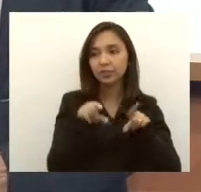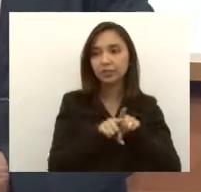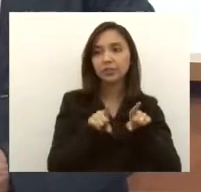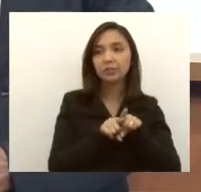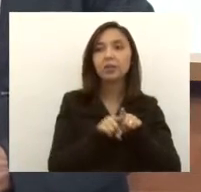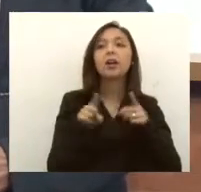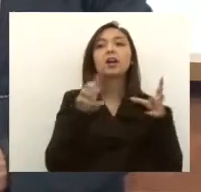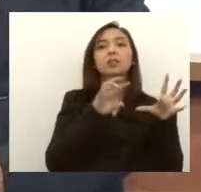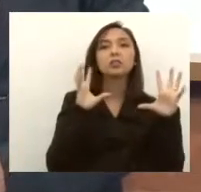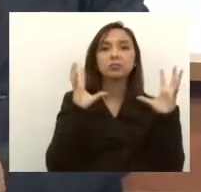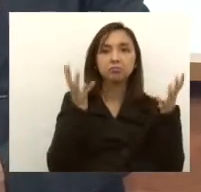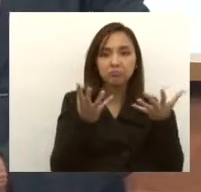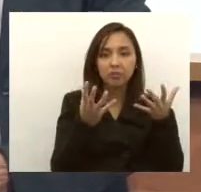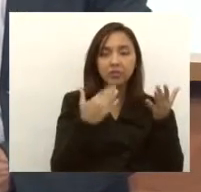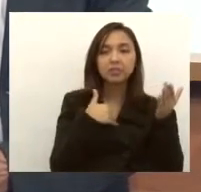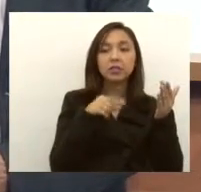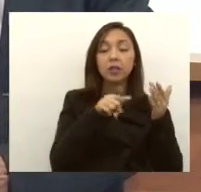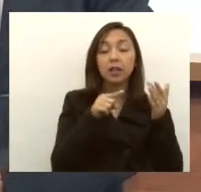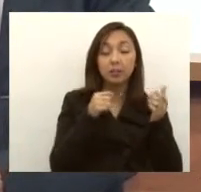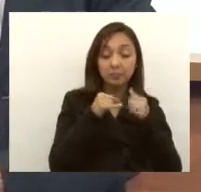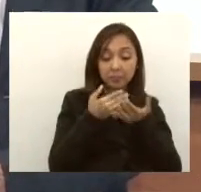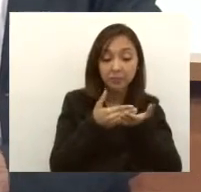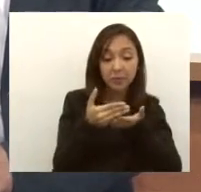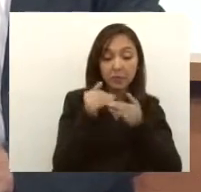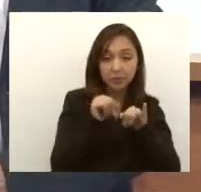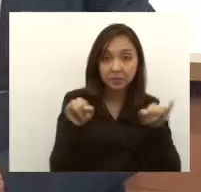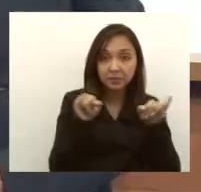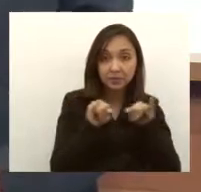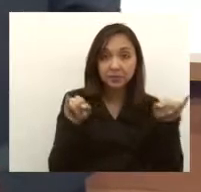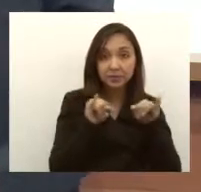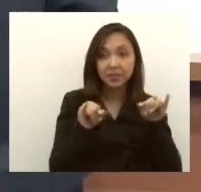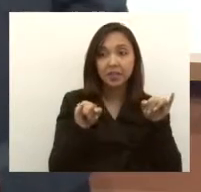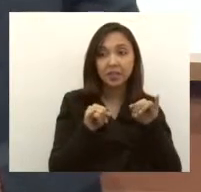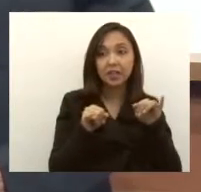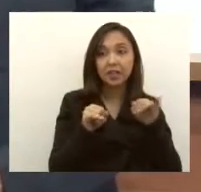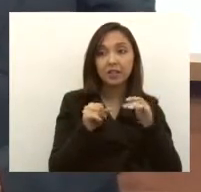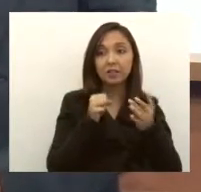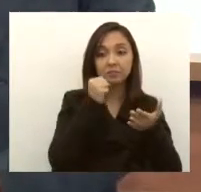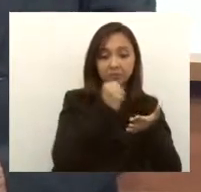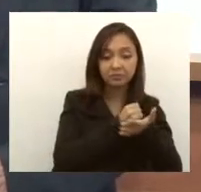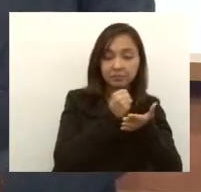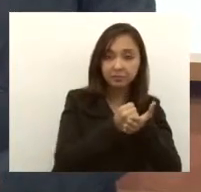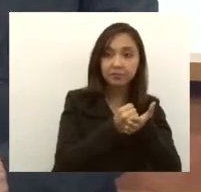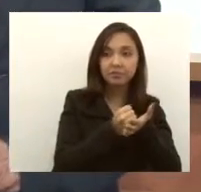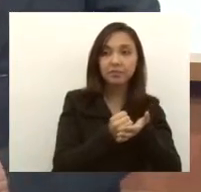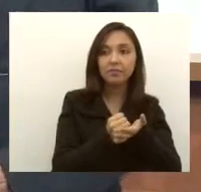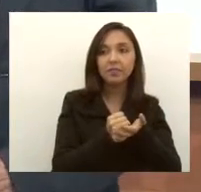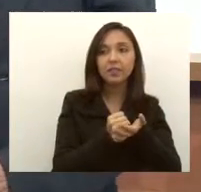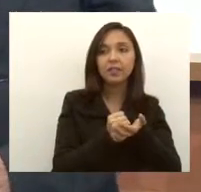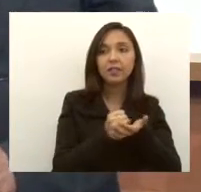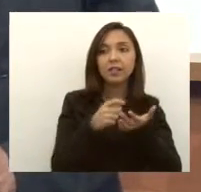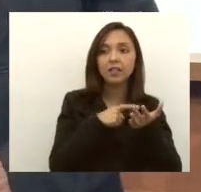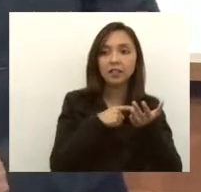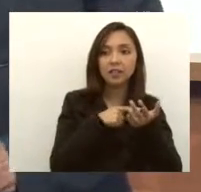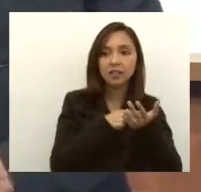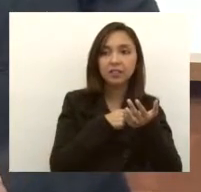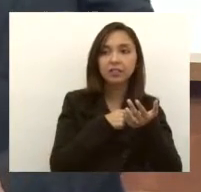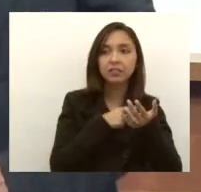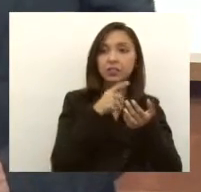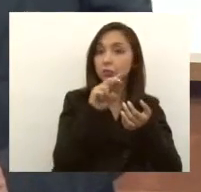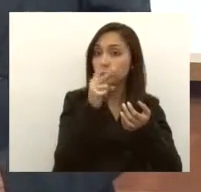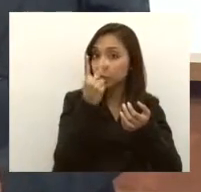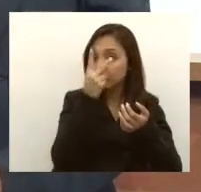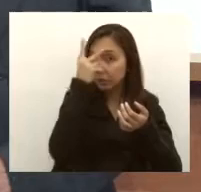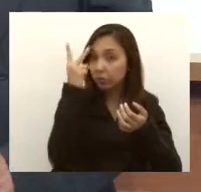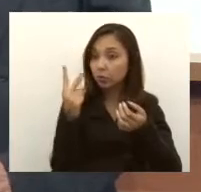Aí fizemos uma convenção, no registro da candidatura, foi um grupo levar as fichas para registrar as candidaturas. E tinha duas pessoas que queriam rasgar